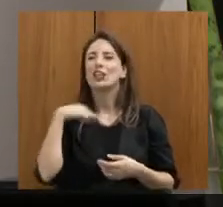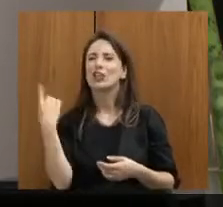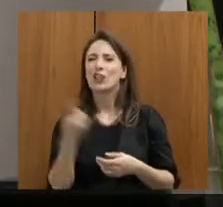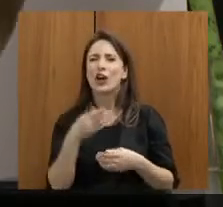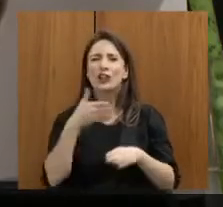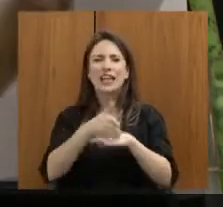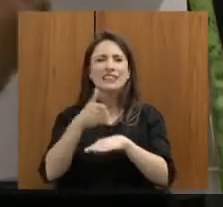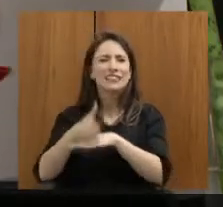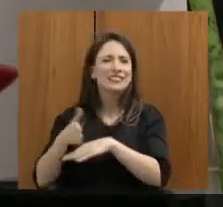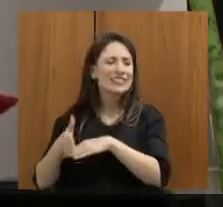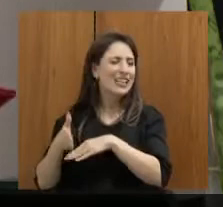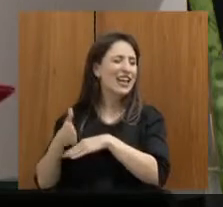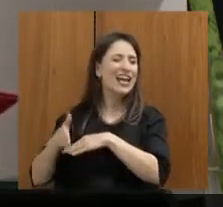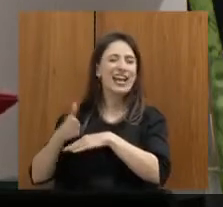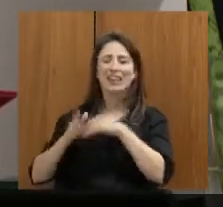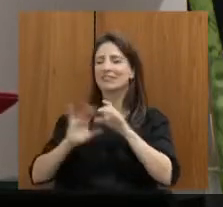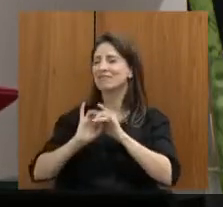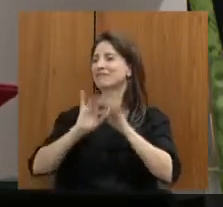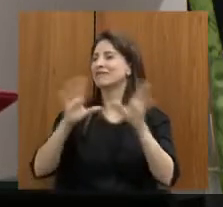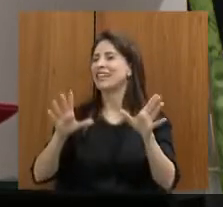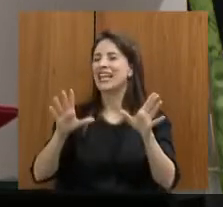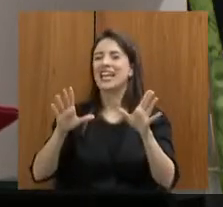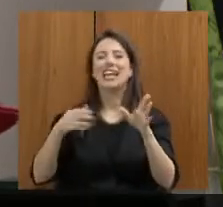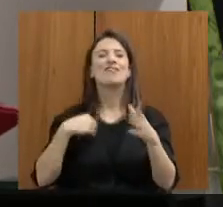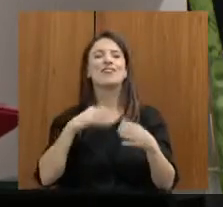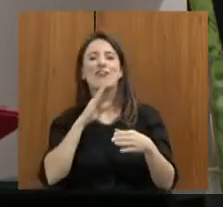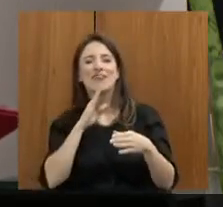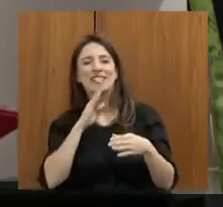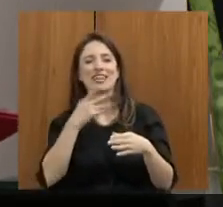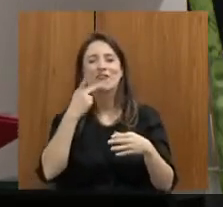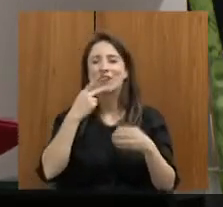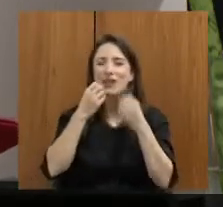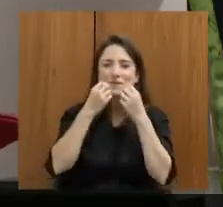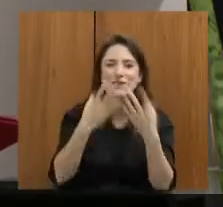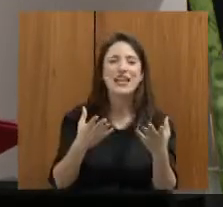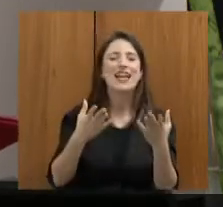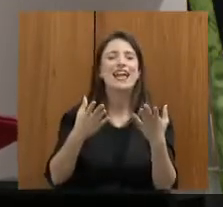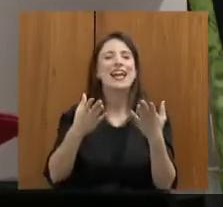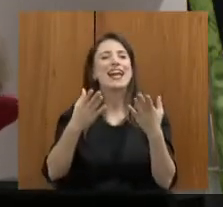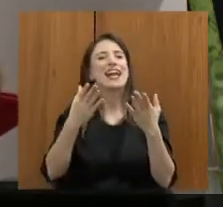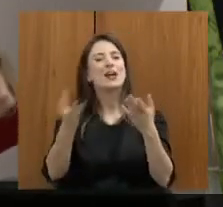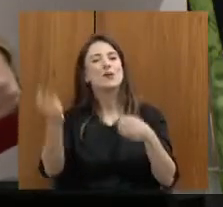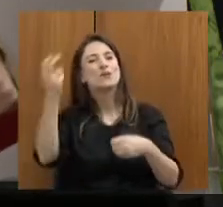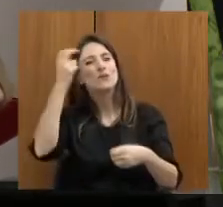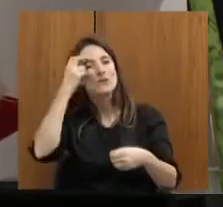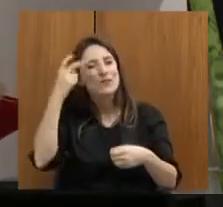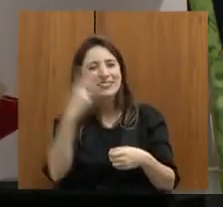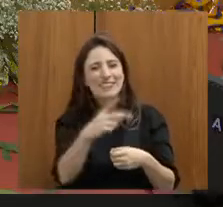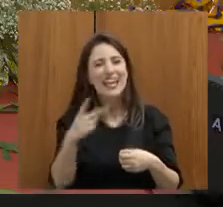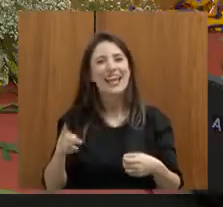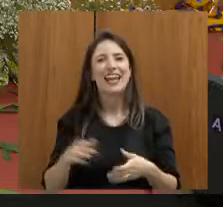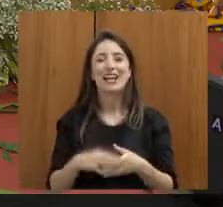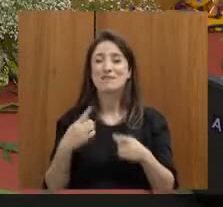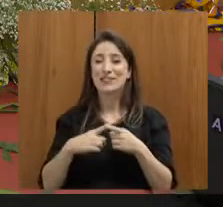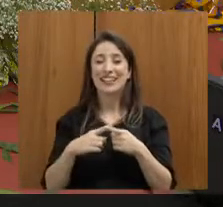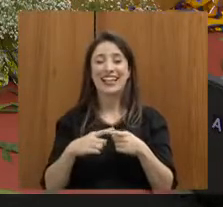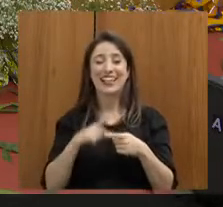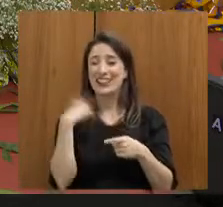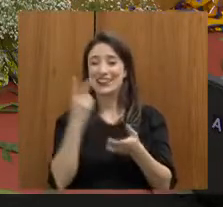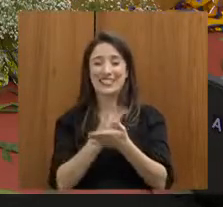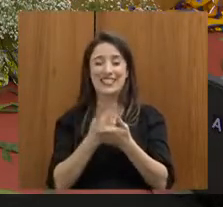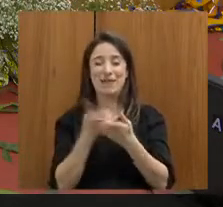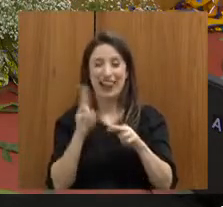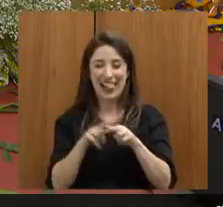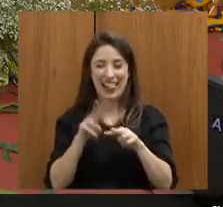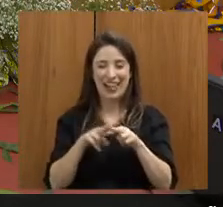uma forma geral e Total a esta cultura maravilhosa ninguém vai falar nada errado locutora não vai foi todo mundo só ver um pouquinho de